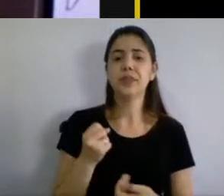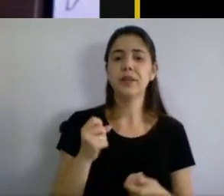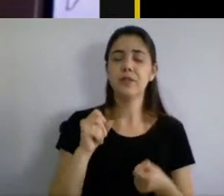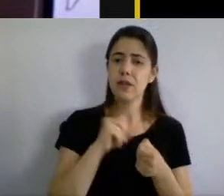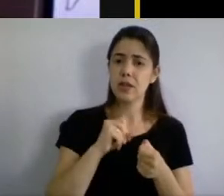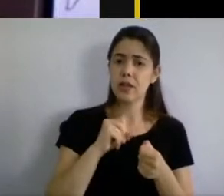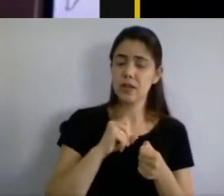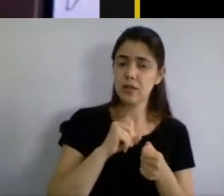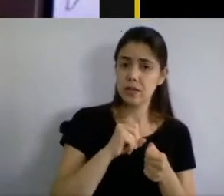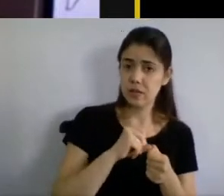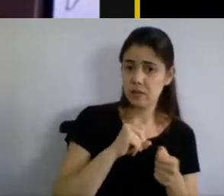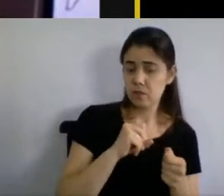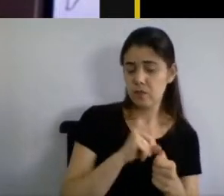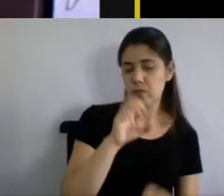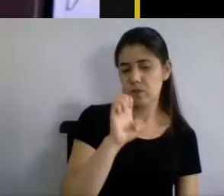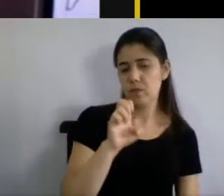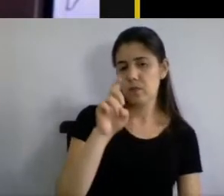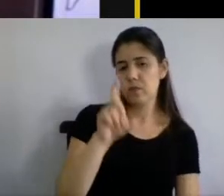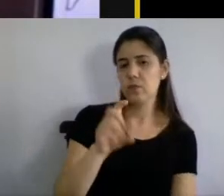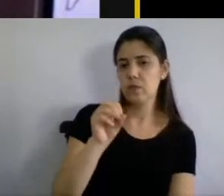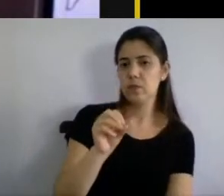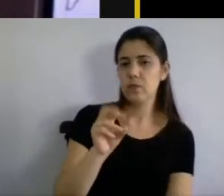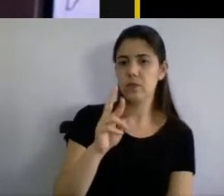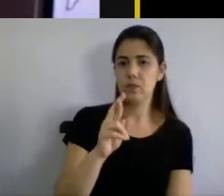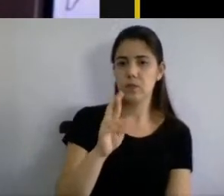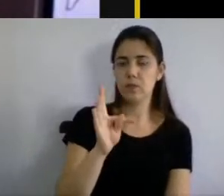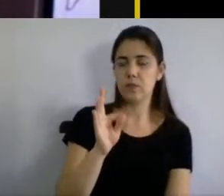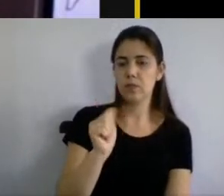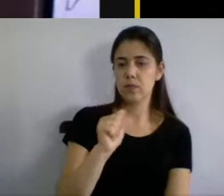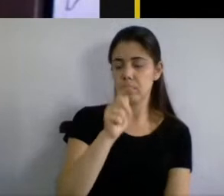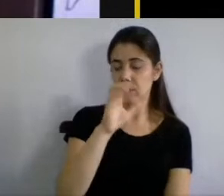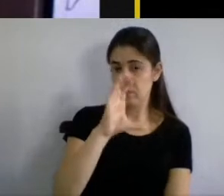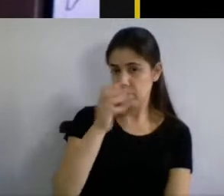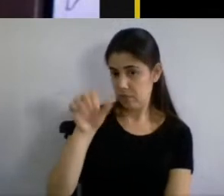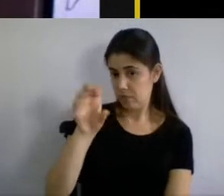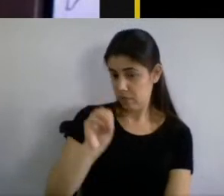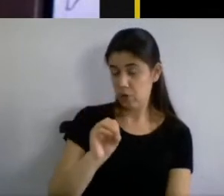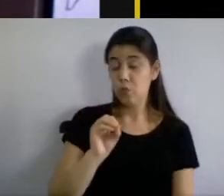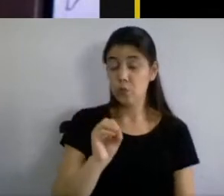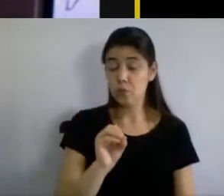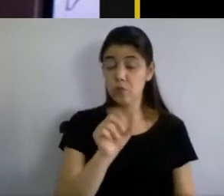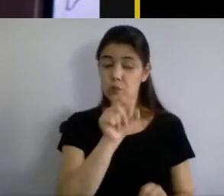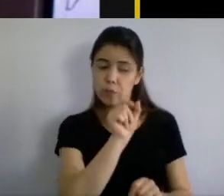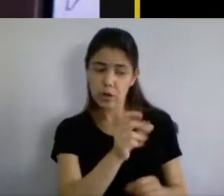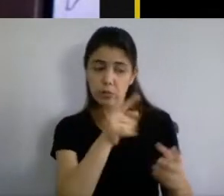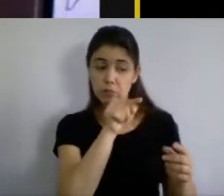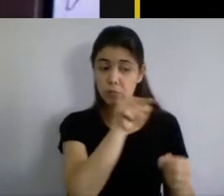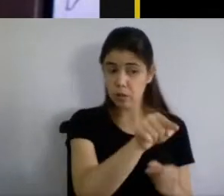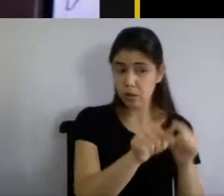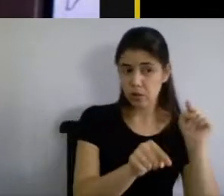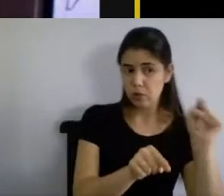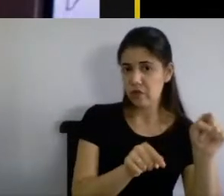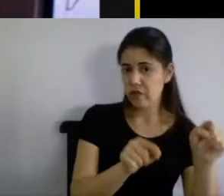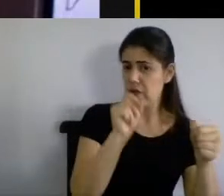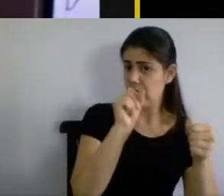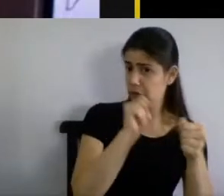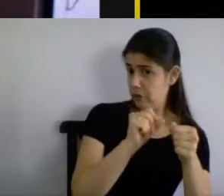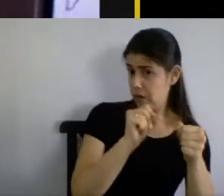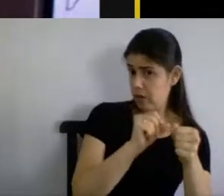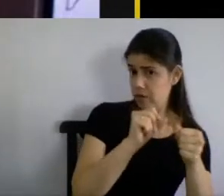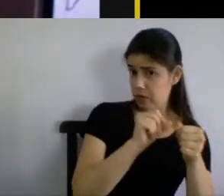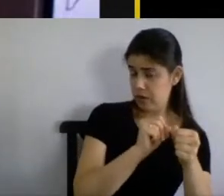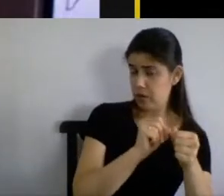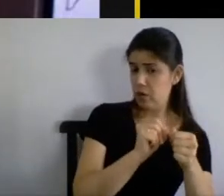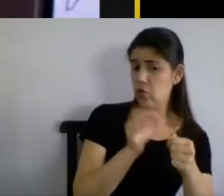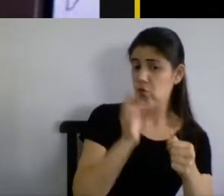do nosso ouvinte para que ele faça ou não faça coisas no futuro. A gente